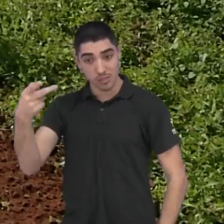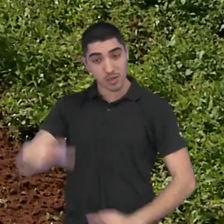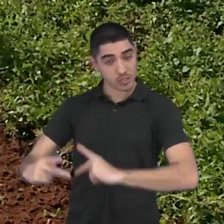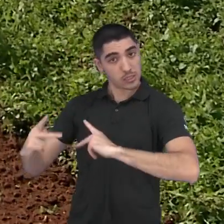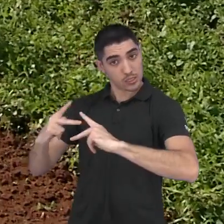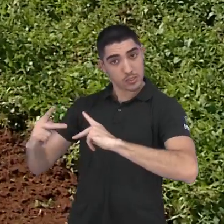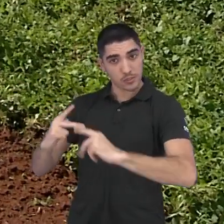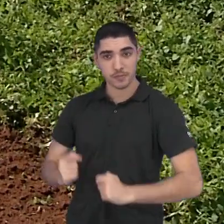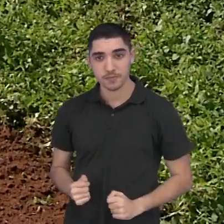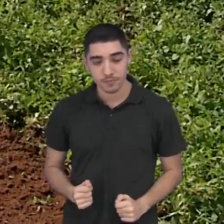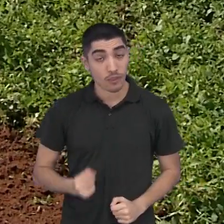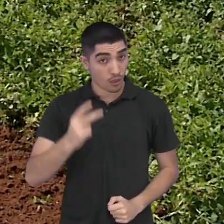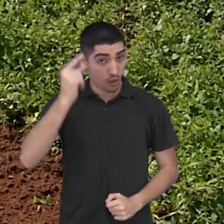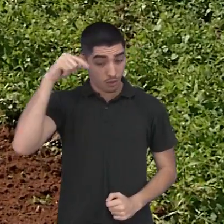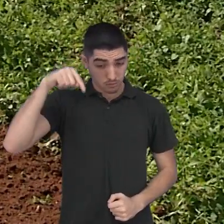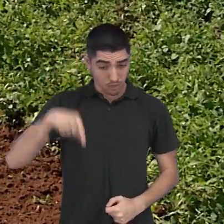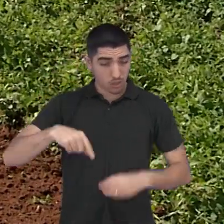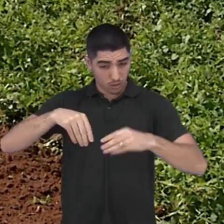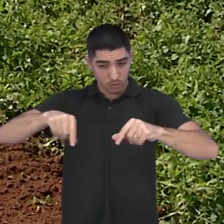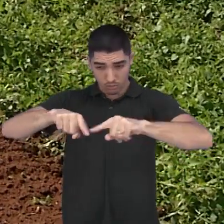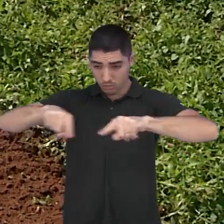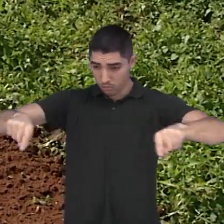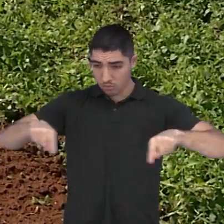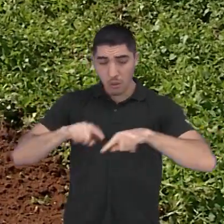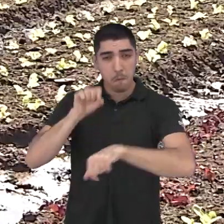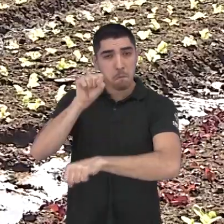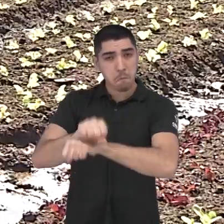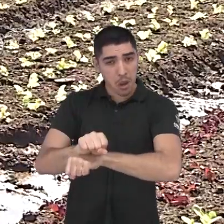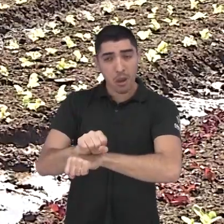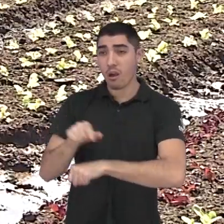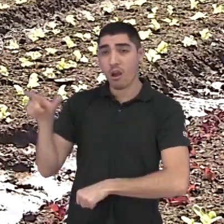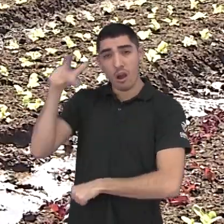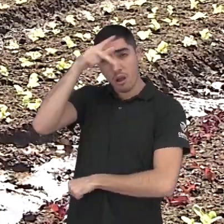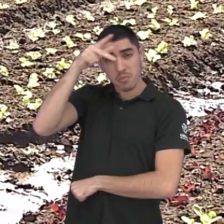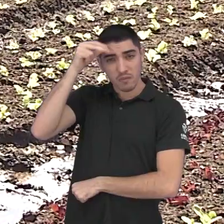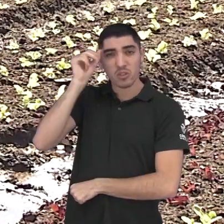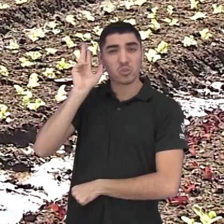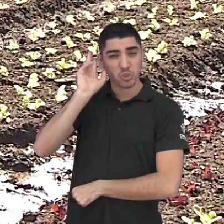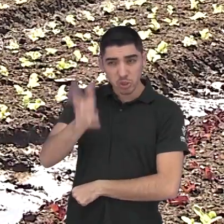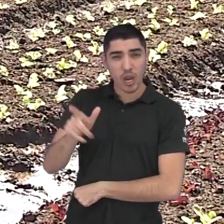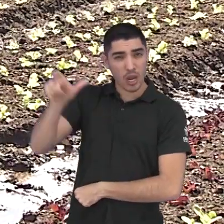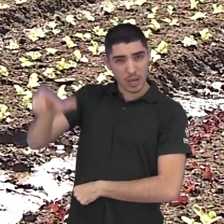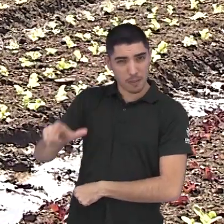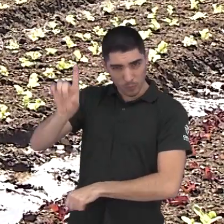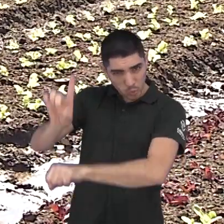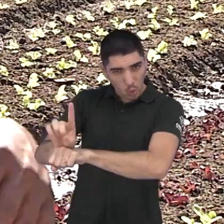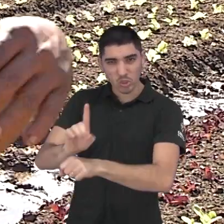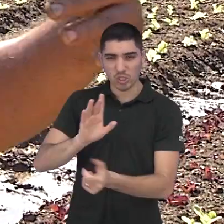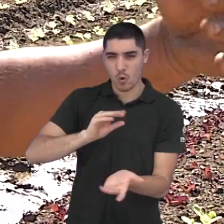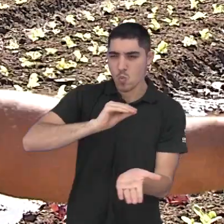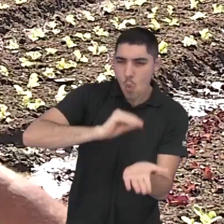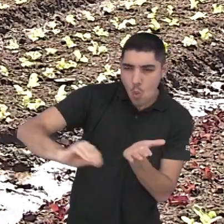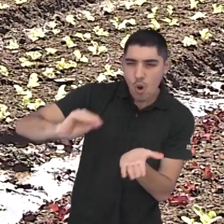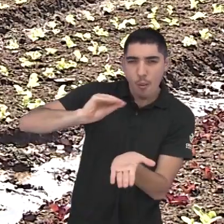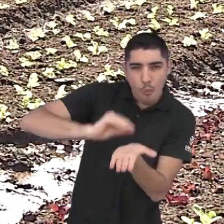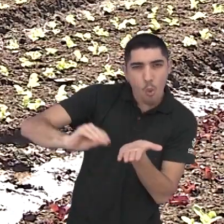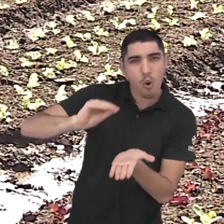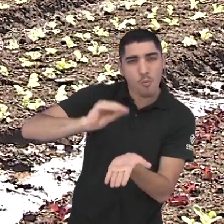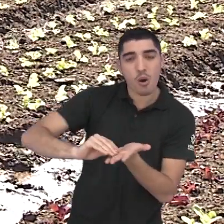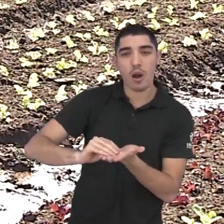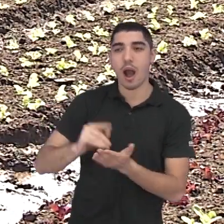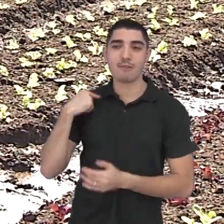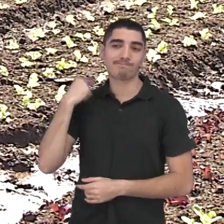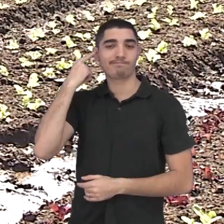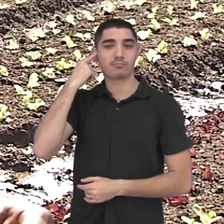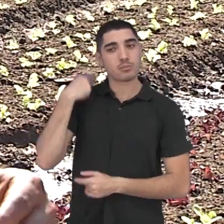fica nesse terreno na região oeste de São José dos Campos aqui era um terreno que estava parado daí prefeitura vem mato ficava notificando o